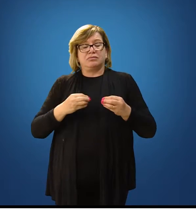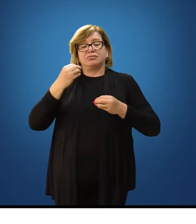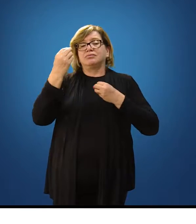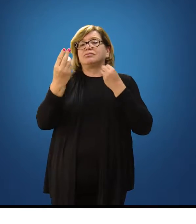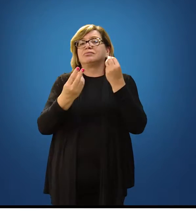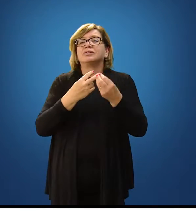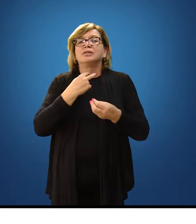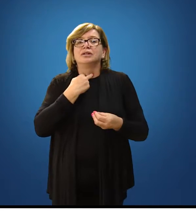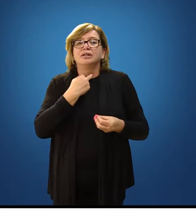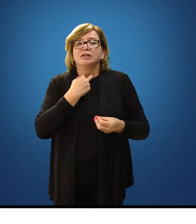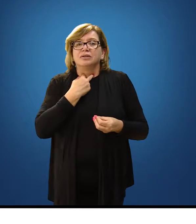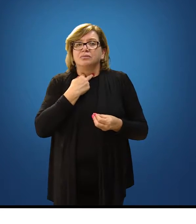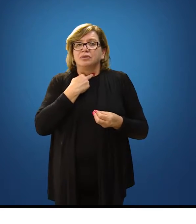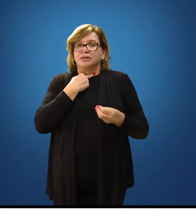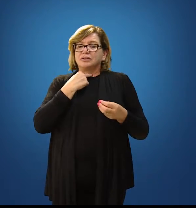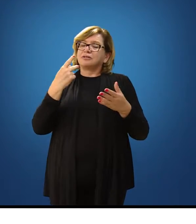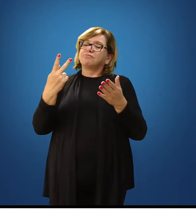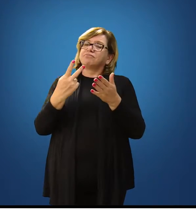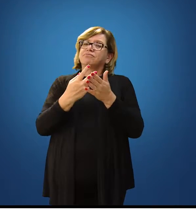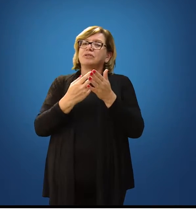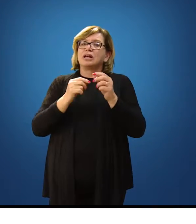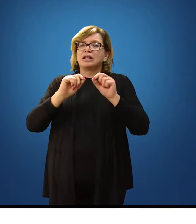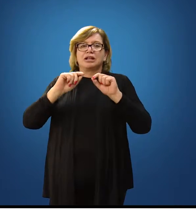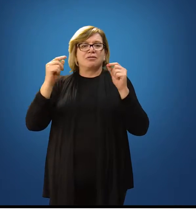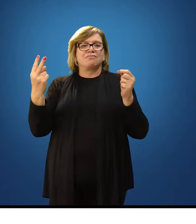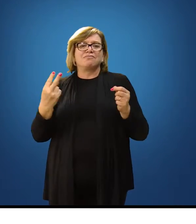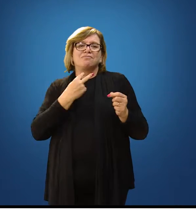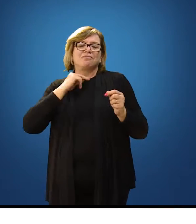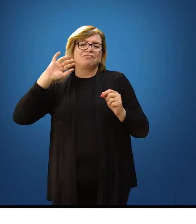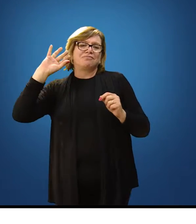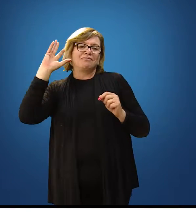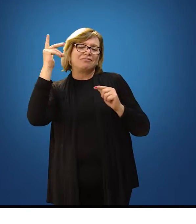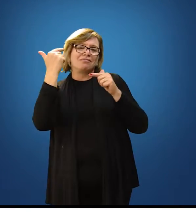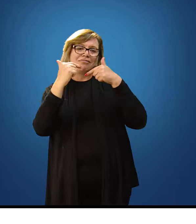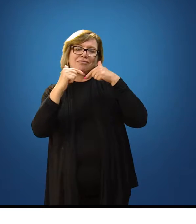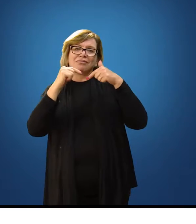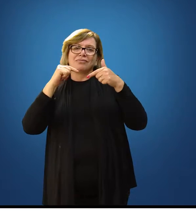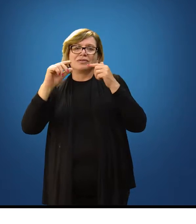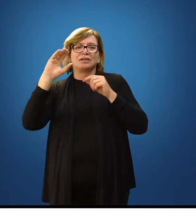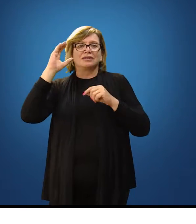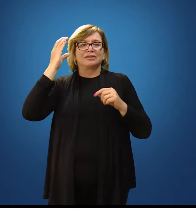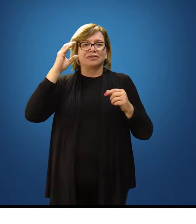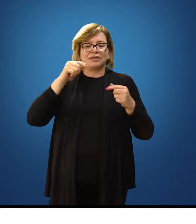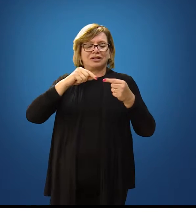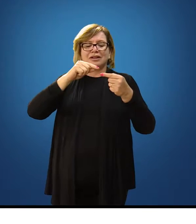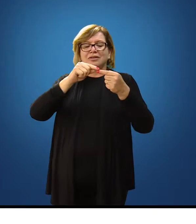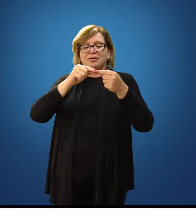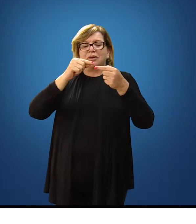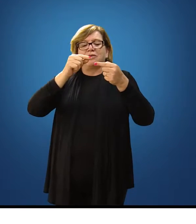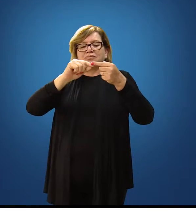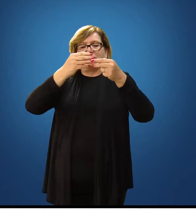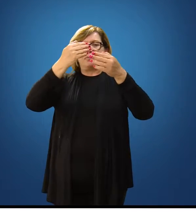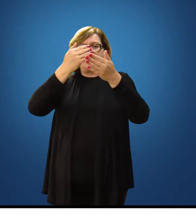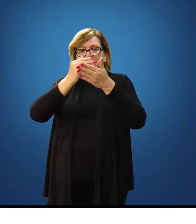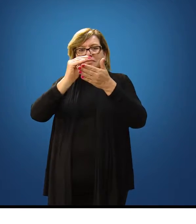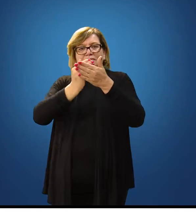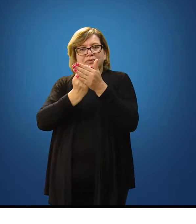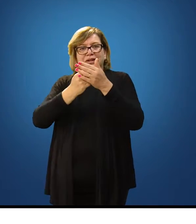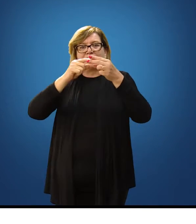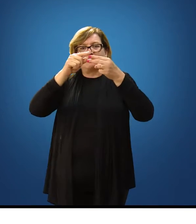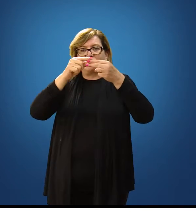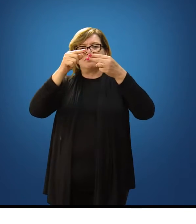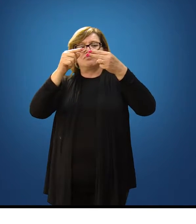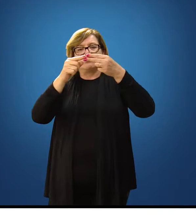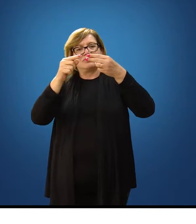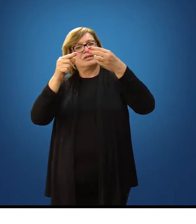E isso não é o ideal em trabalhos científicos. Então você desmembra os 2 ou os 3 e transforma